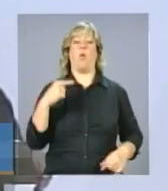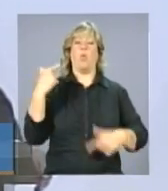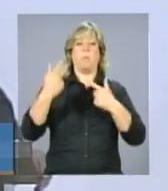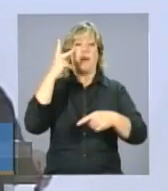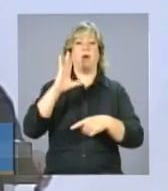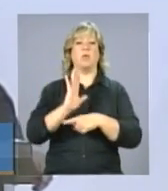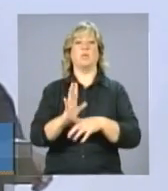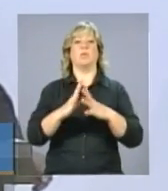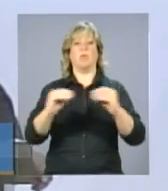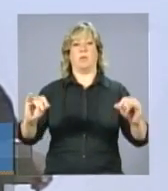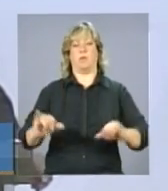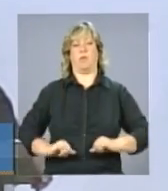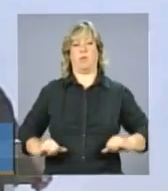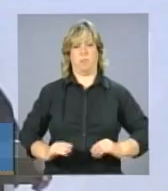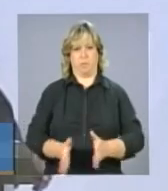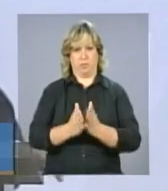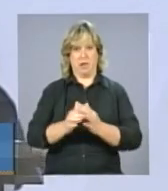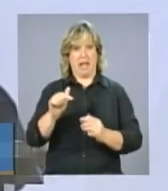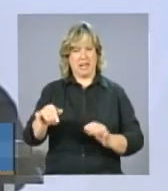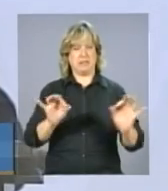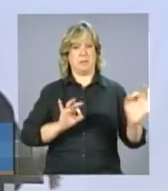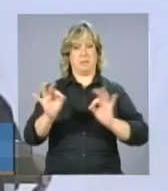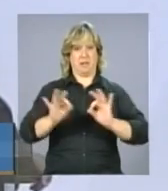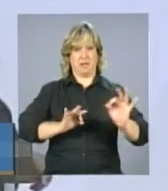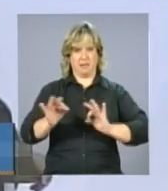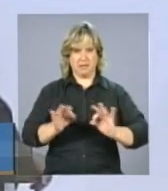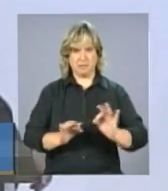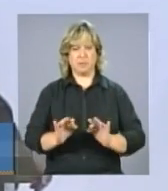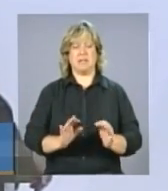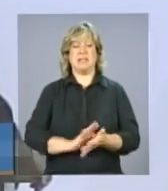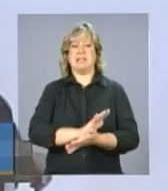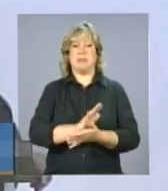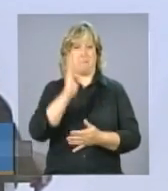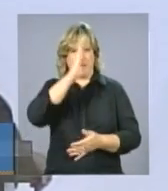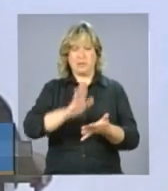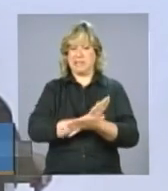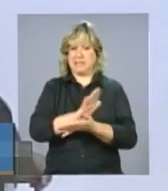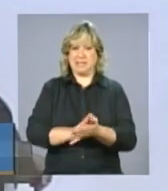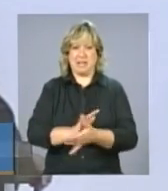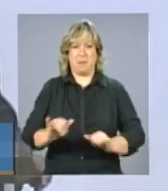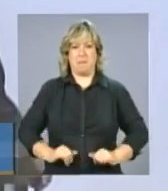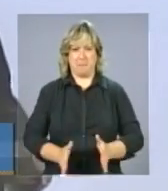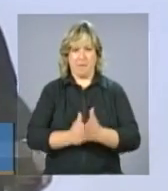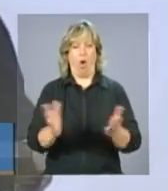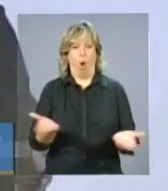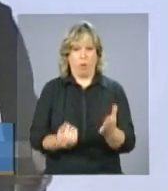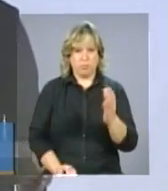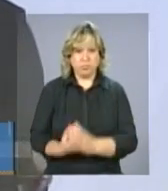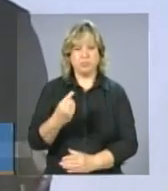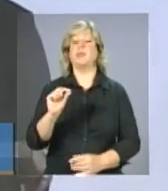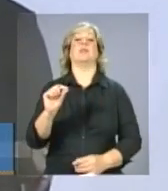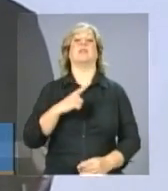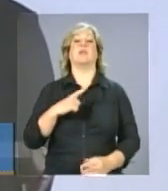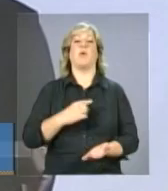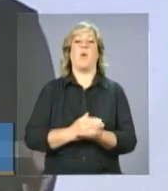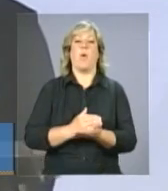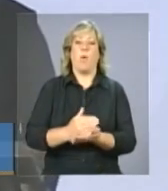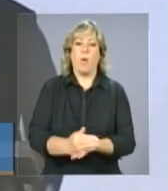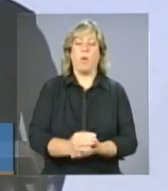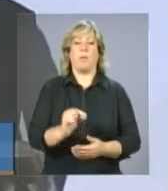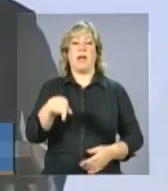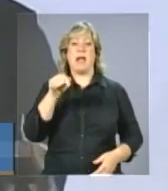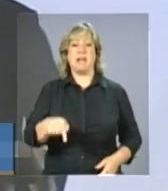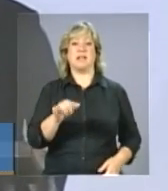pobreza. O Plano Brasil Sem Miséria, que estamos lançando hoje, nasce com base